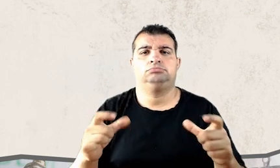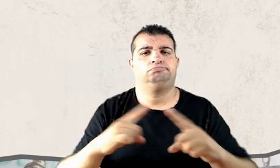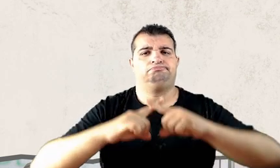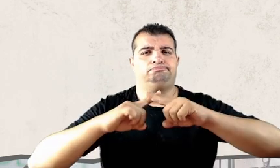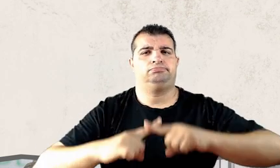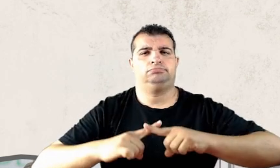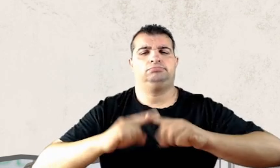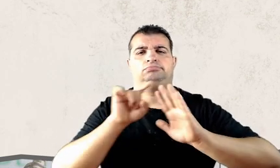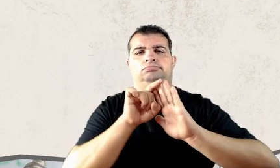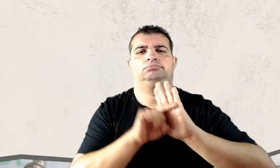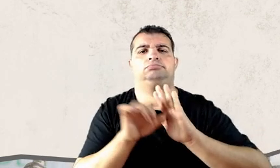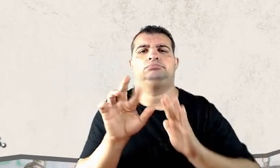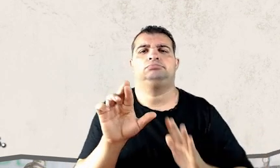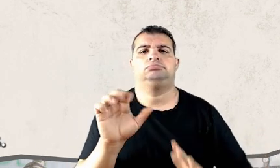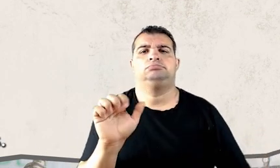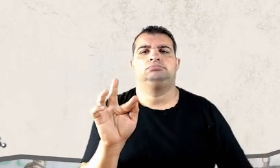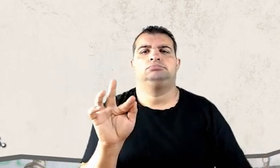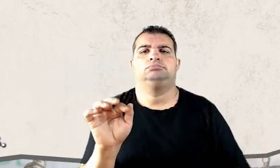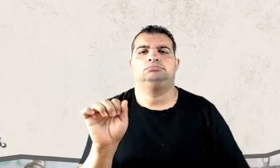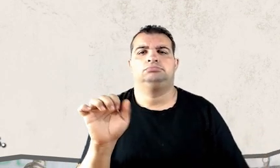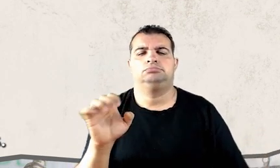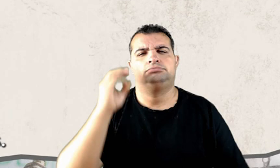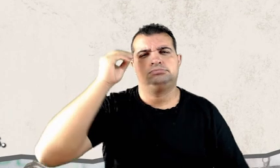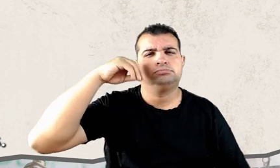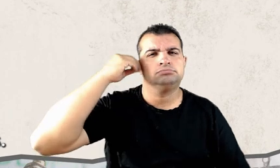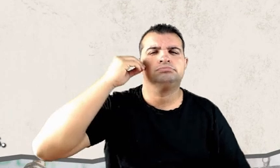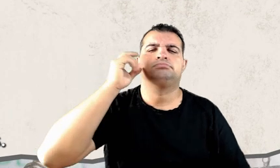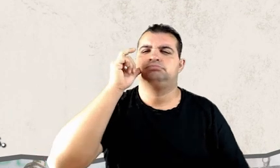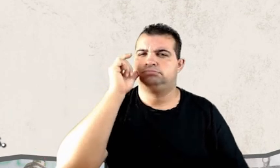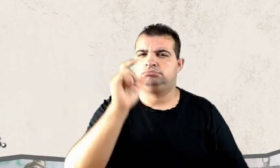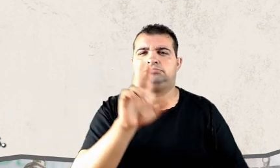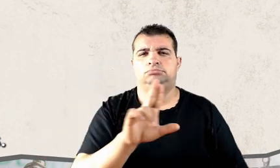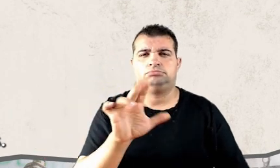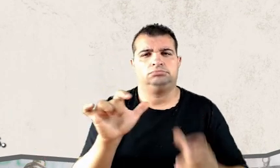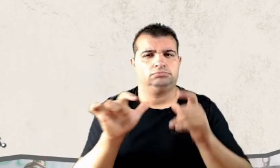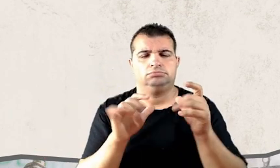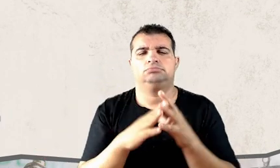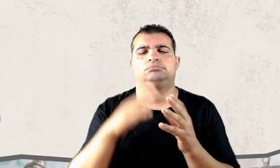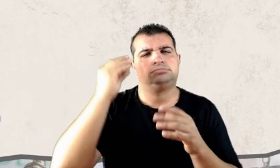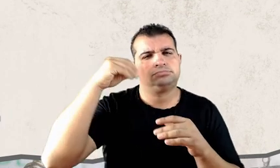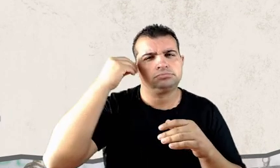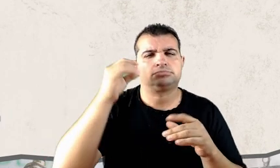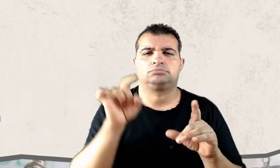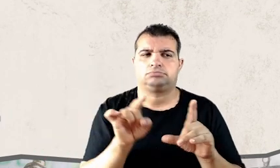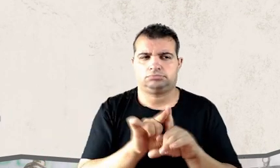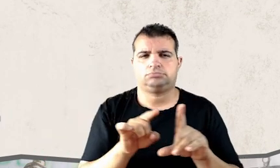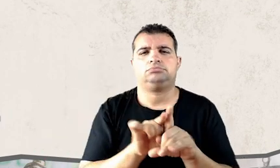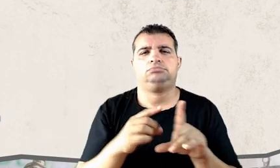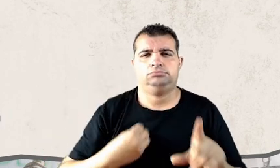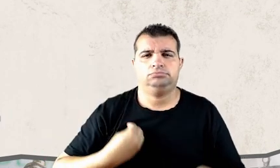E, segundo o pesquisador Rafael Alves explica, a psicologia soube ocupar esses espaços. A psicologia também